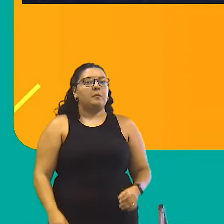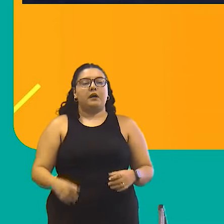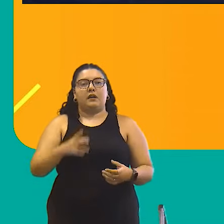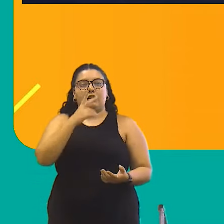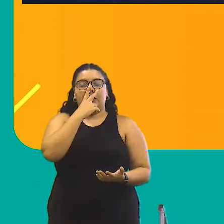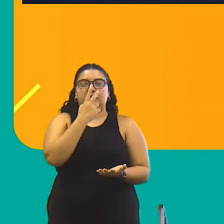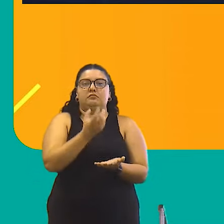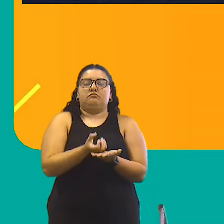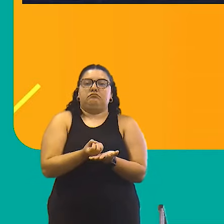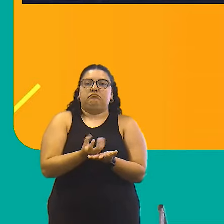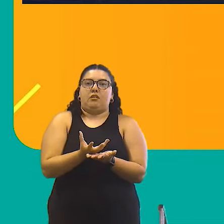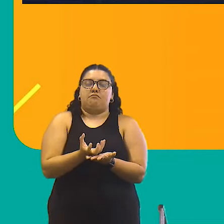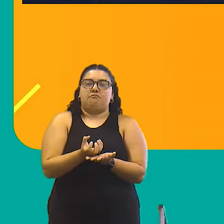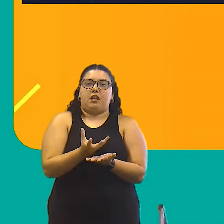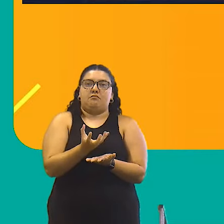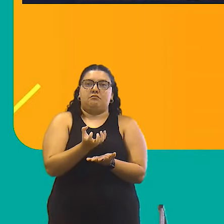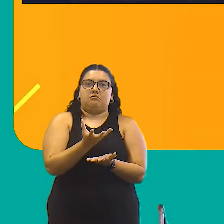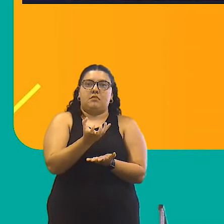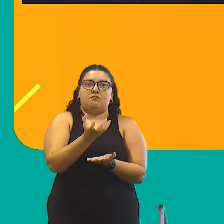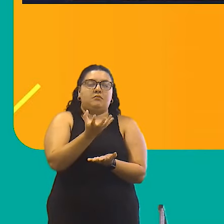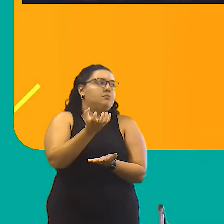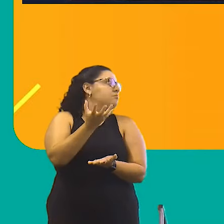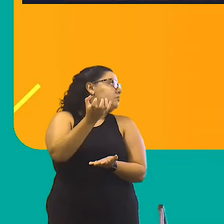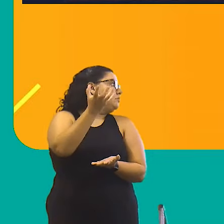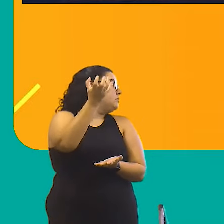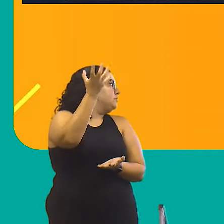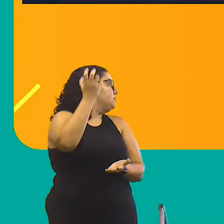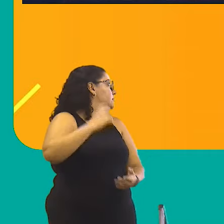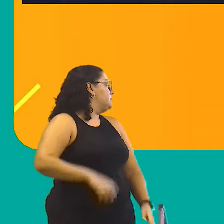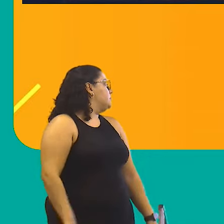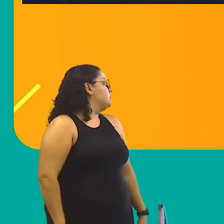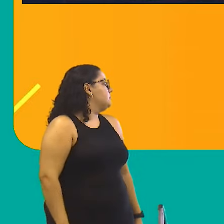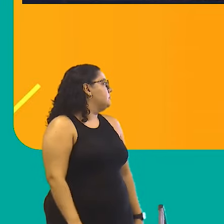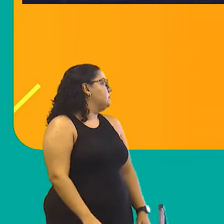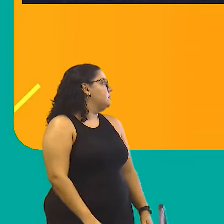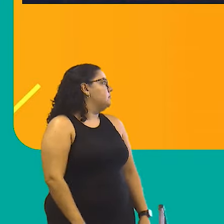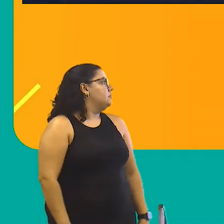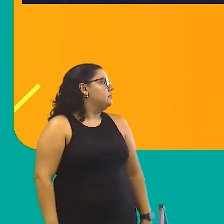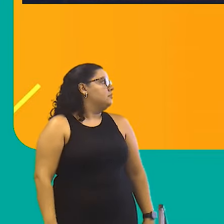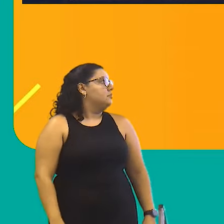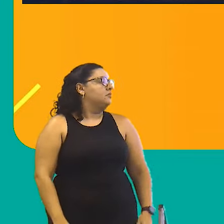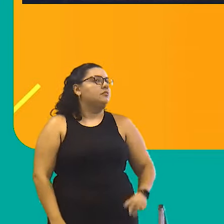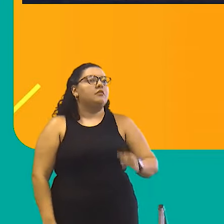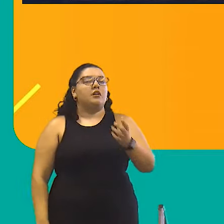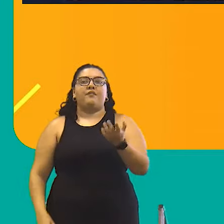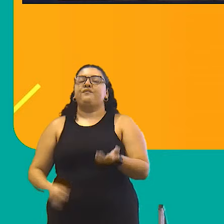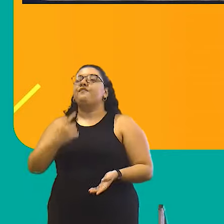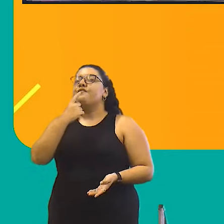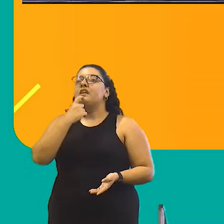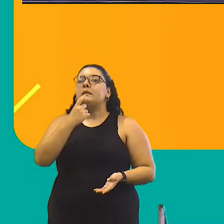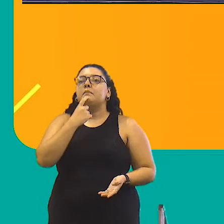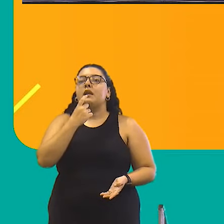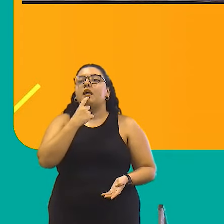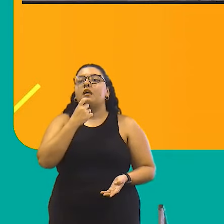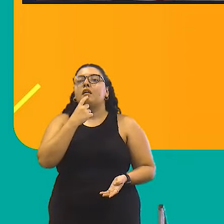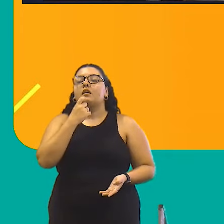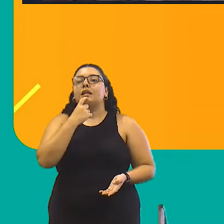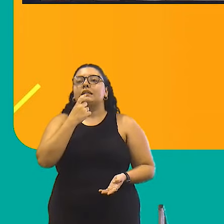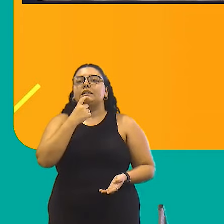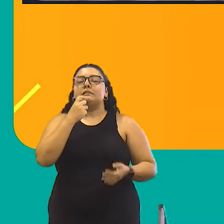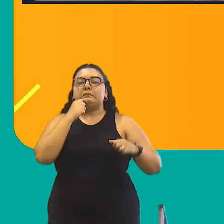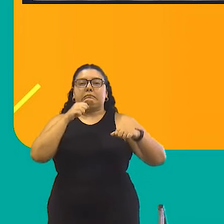frequência. Para obter luz vermelha, as cargas elétricas, os elétrons